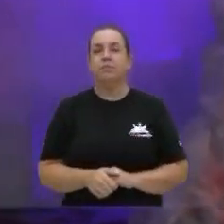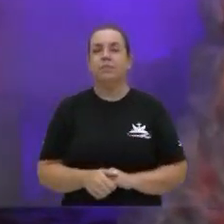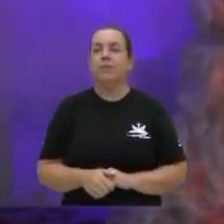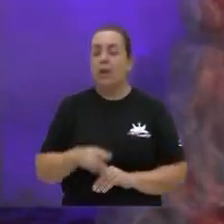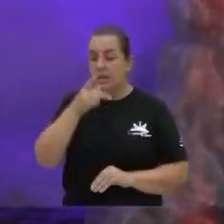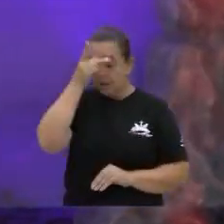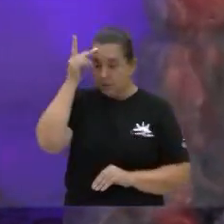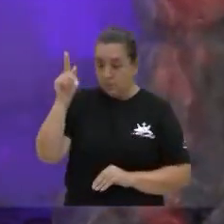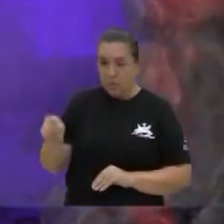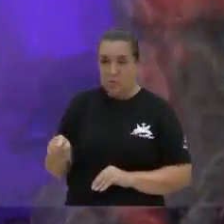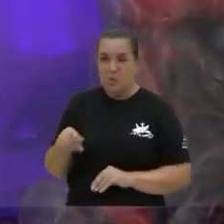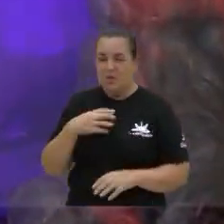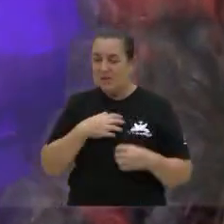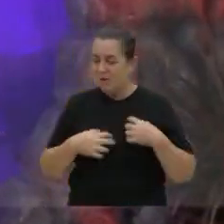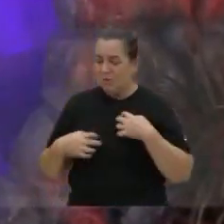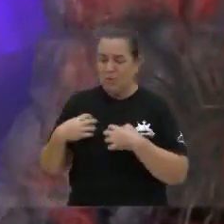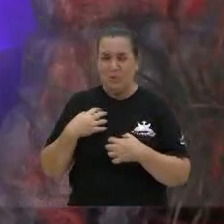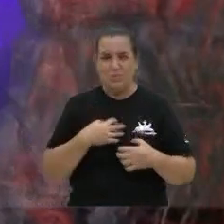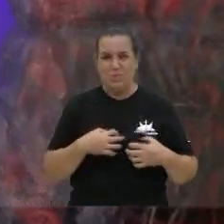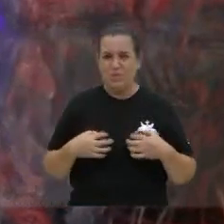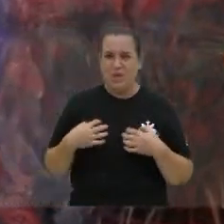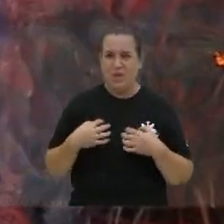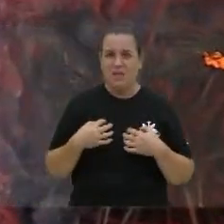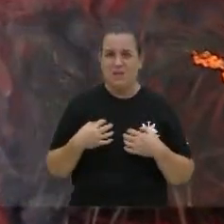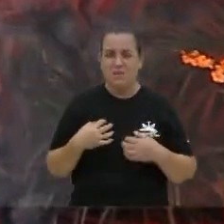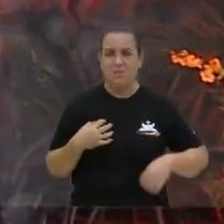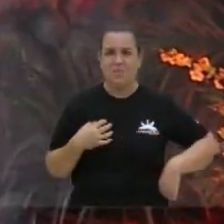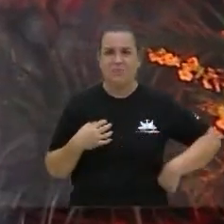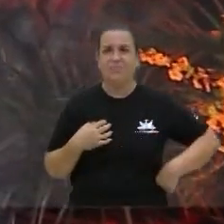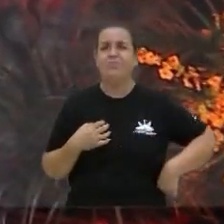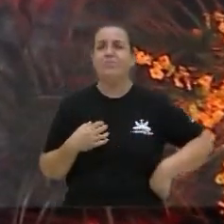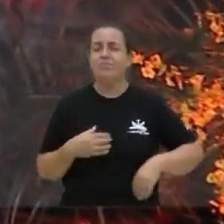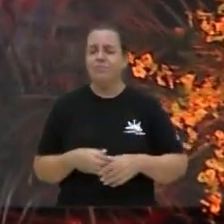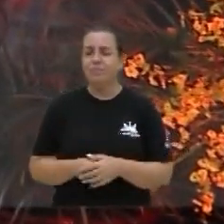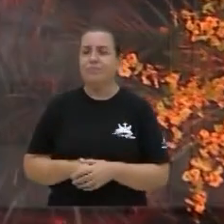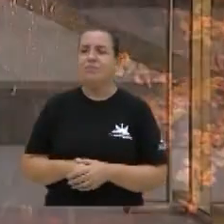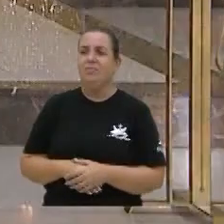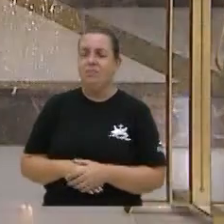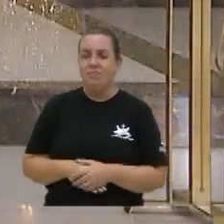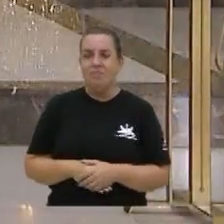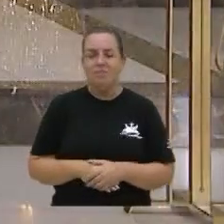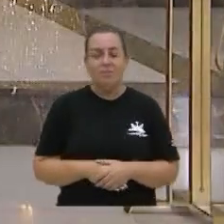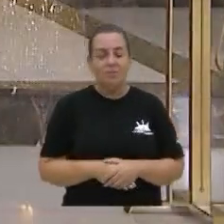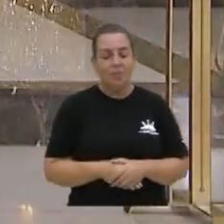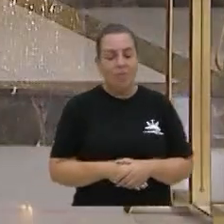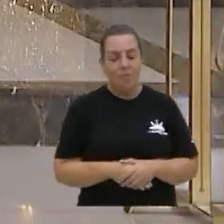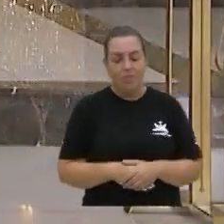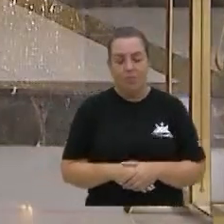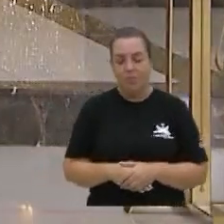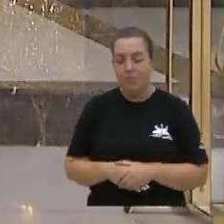daqueles que mais estão angustiados, Senhor, da minha